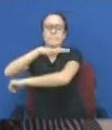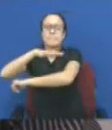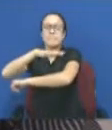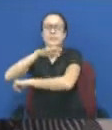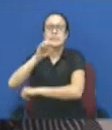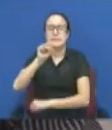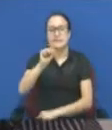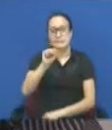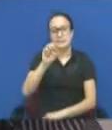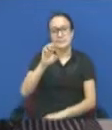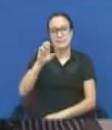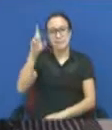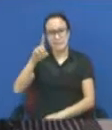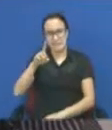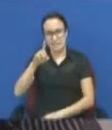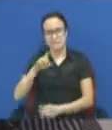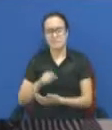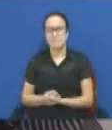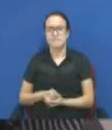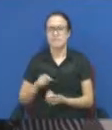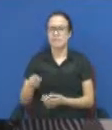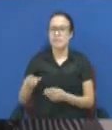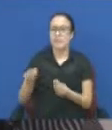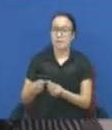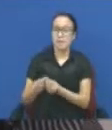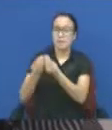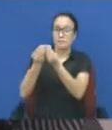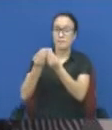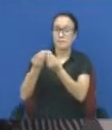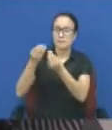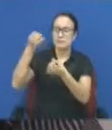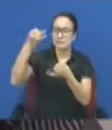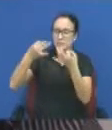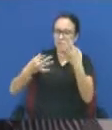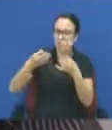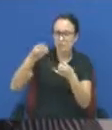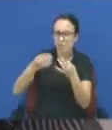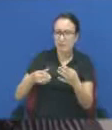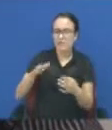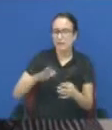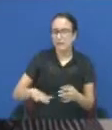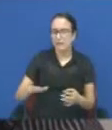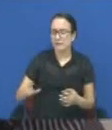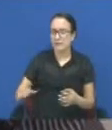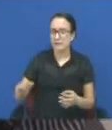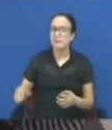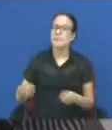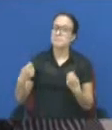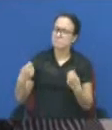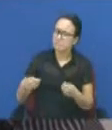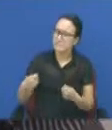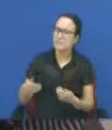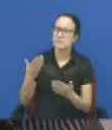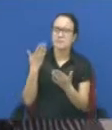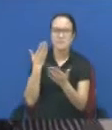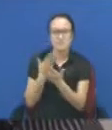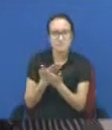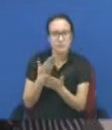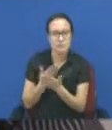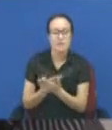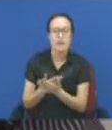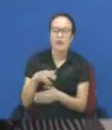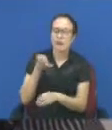criança ter a oportunidade de estudar, ter a oportunidade de ser educada. E aí nós